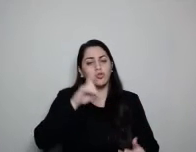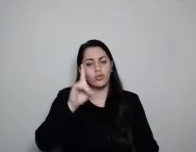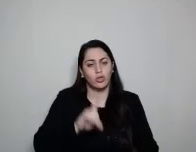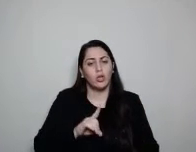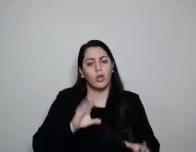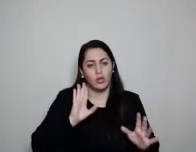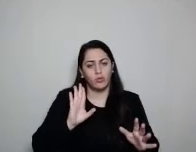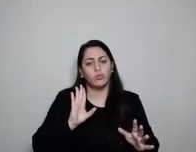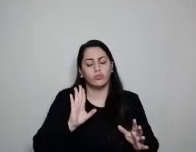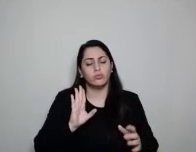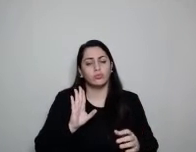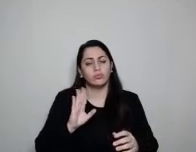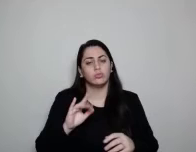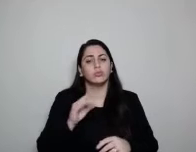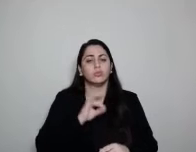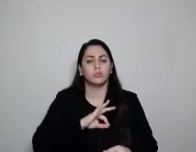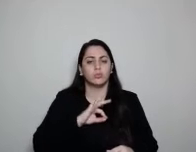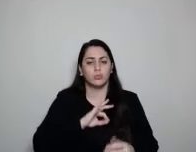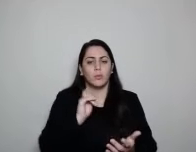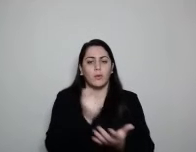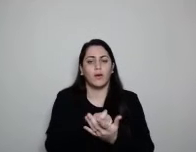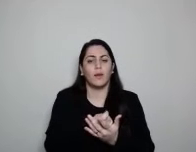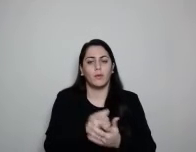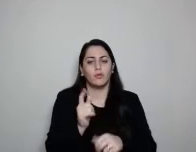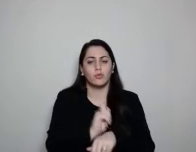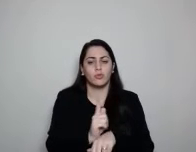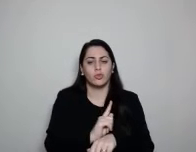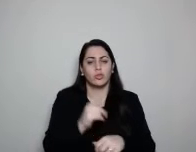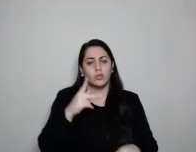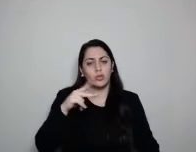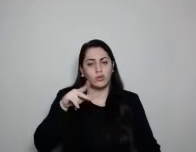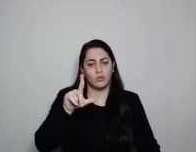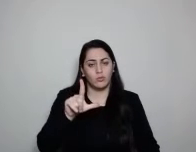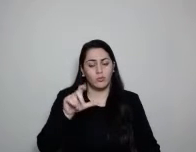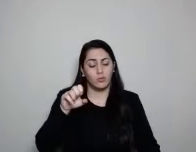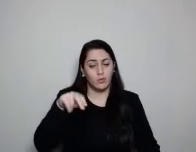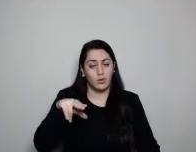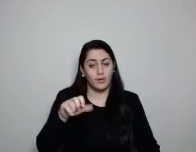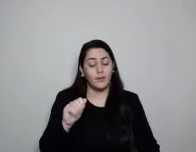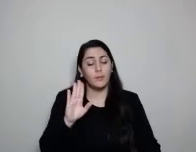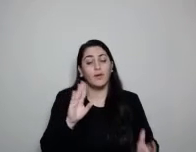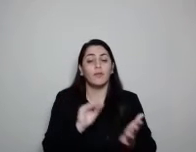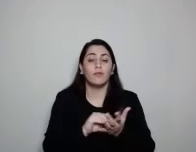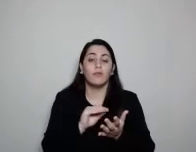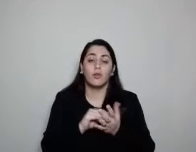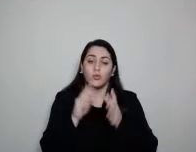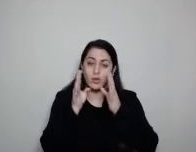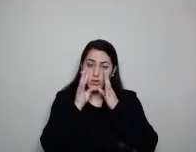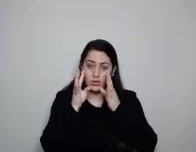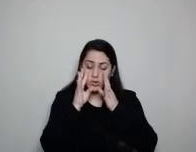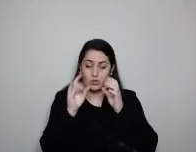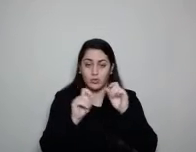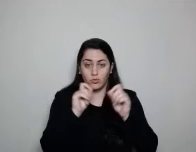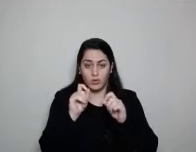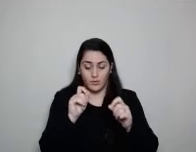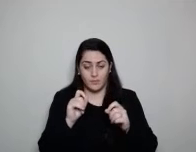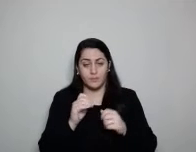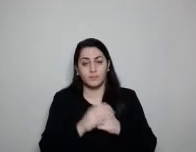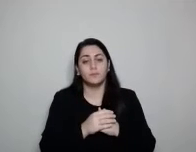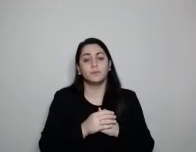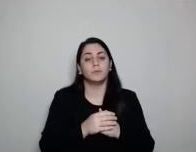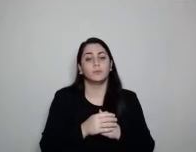plena. No entanto, o que não se atentou o juízo de primeiro grau é que,